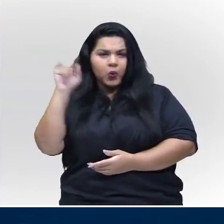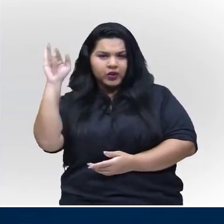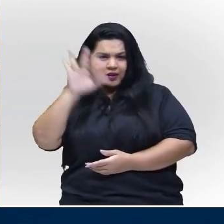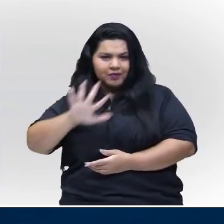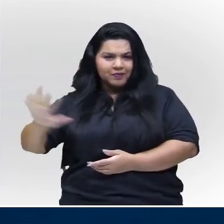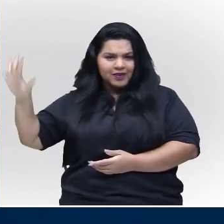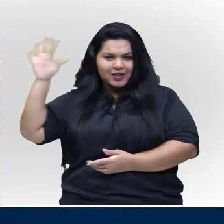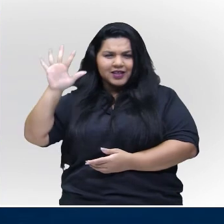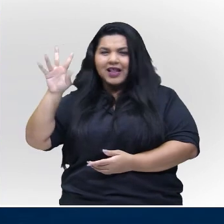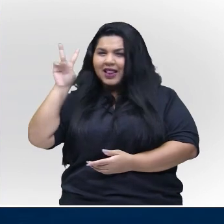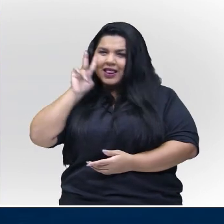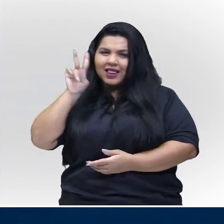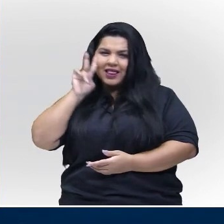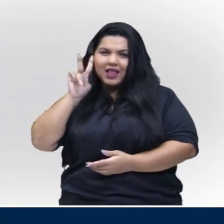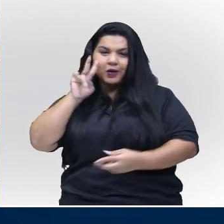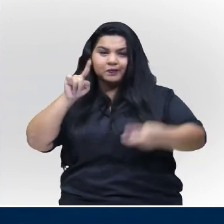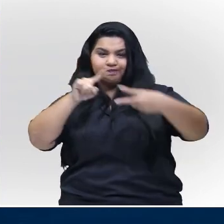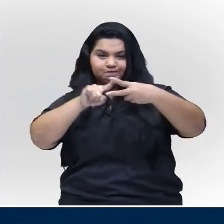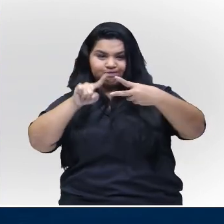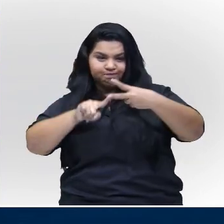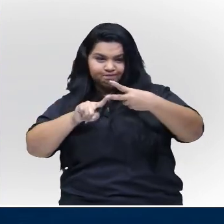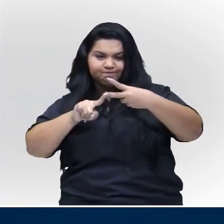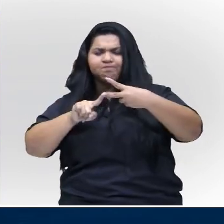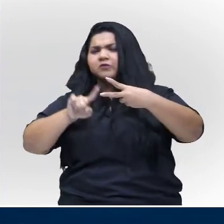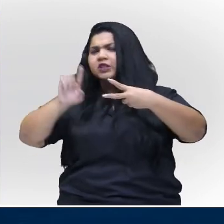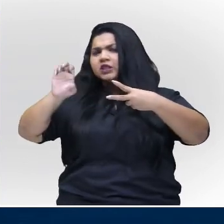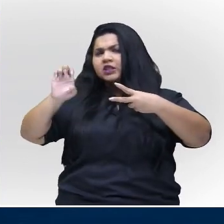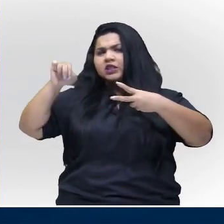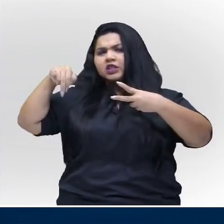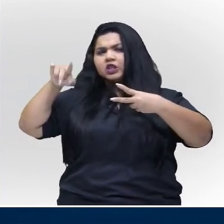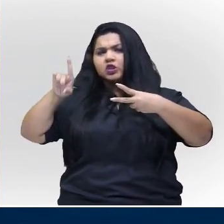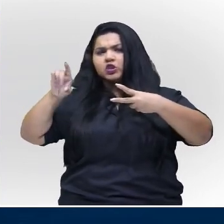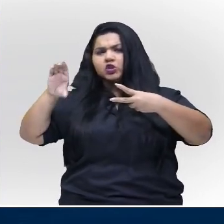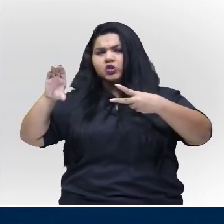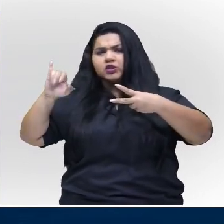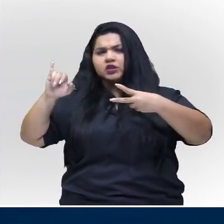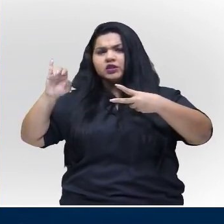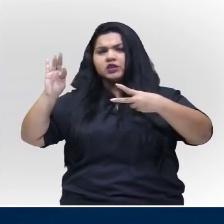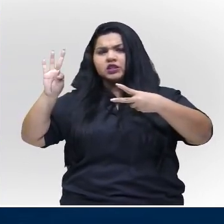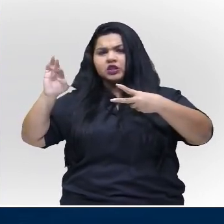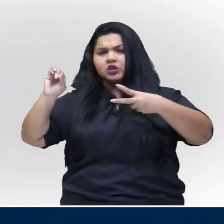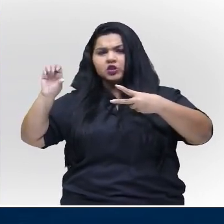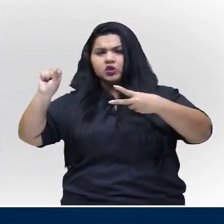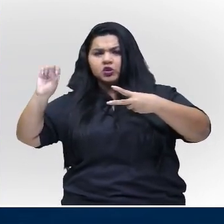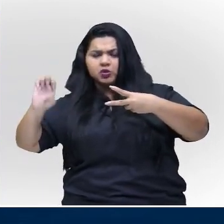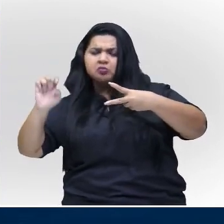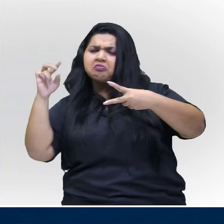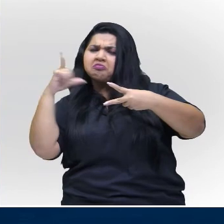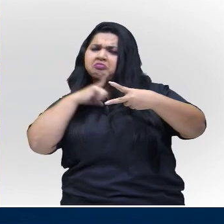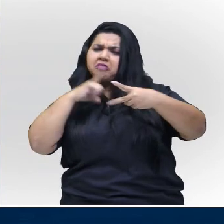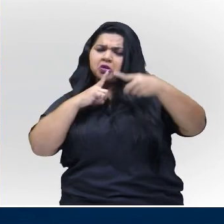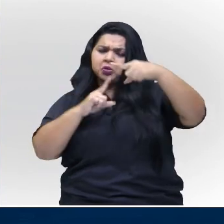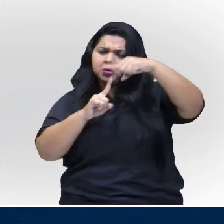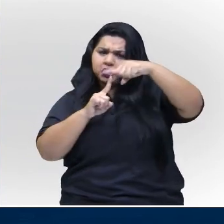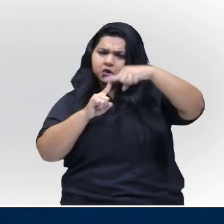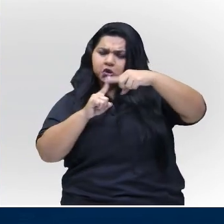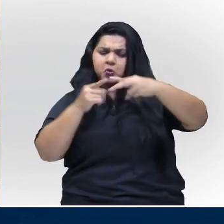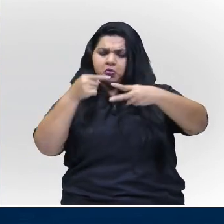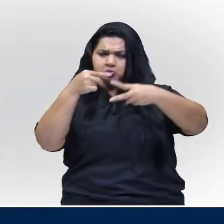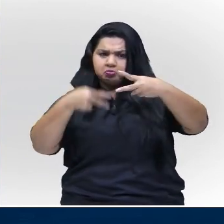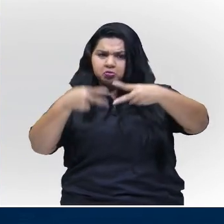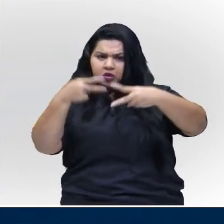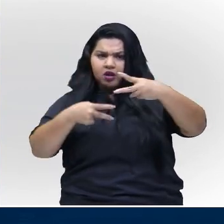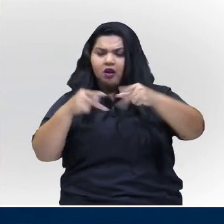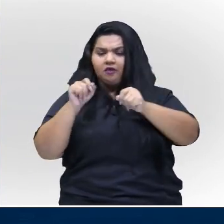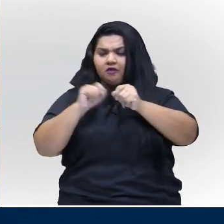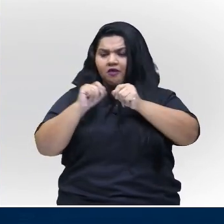né, a gente relembra aí a endocitose, quando nós falamos lá sobre aqueles tipos de atividades que a membrana